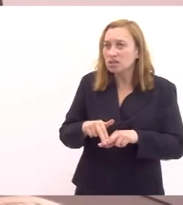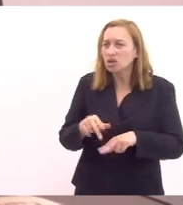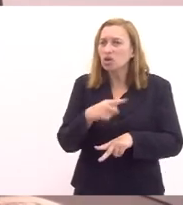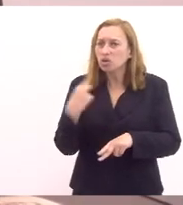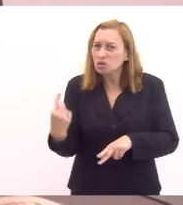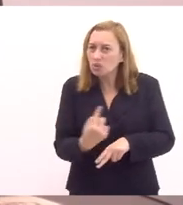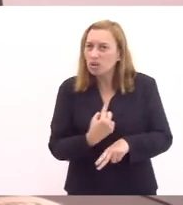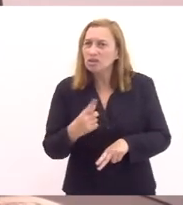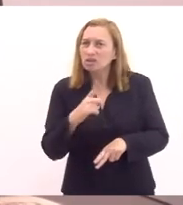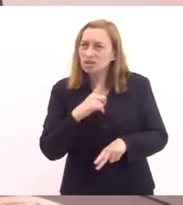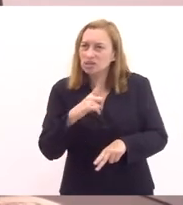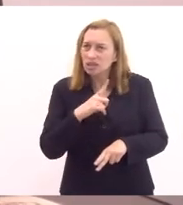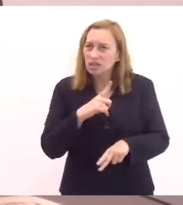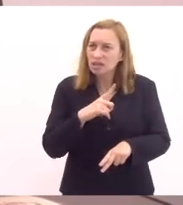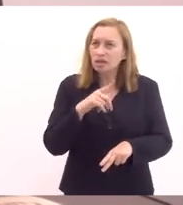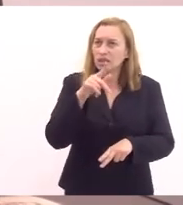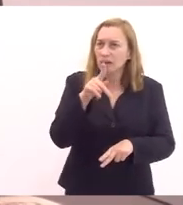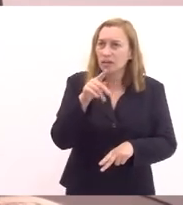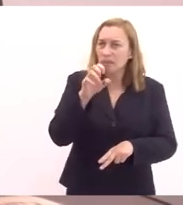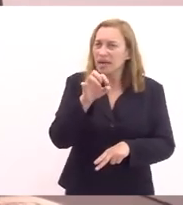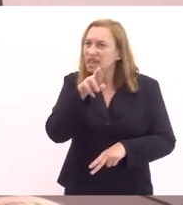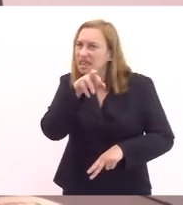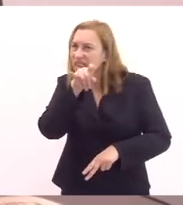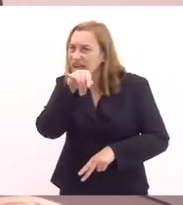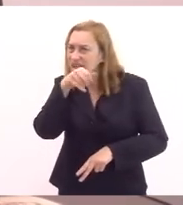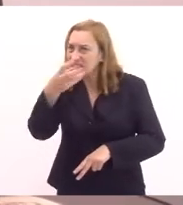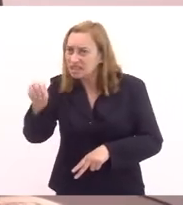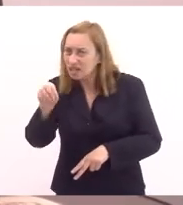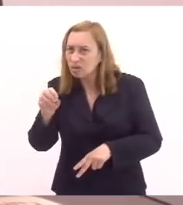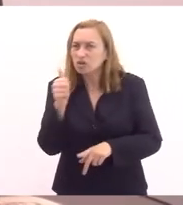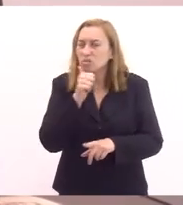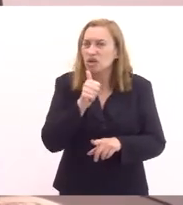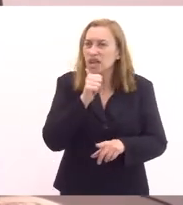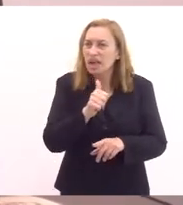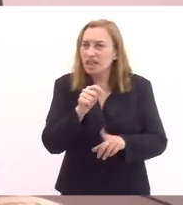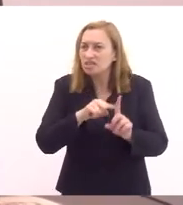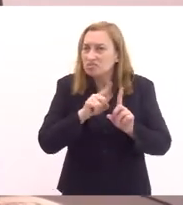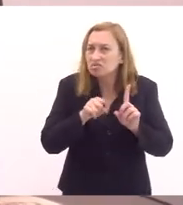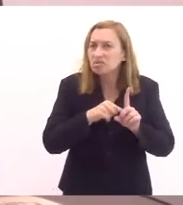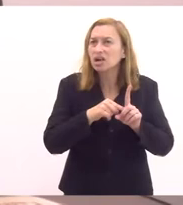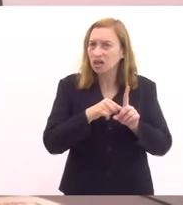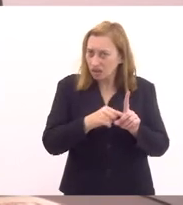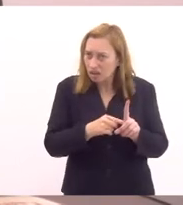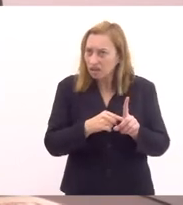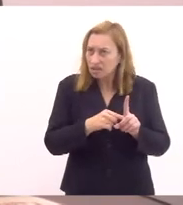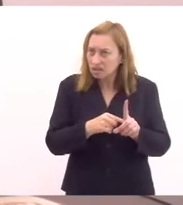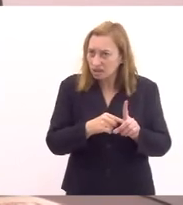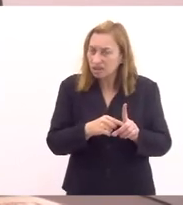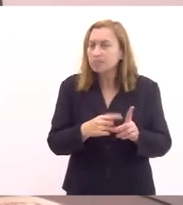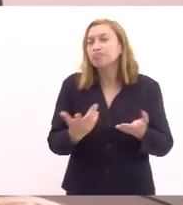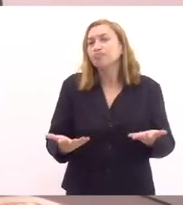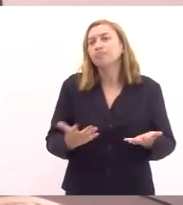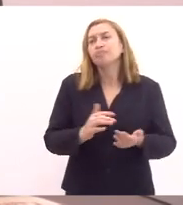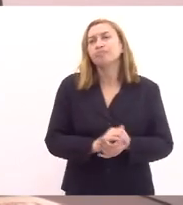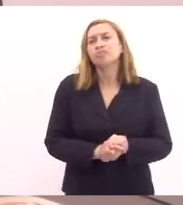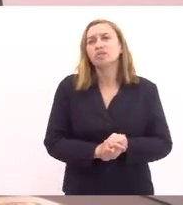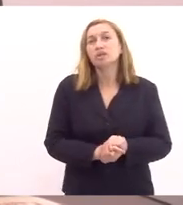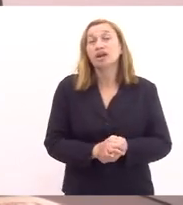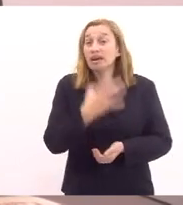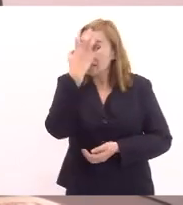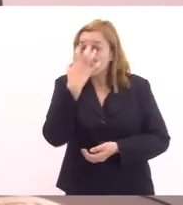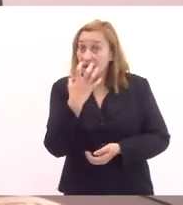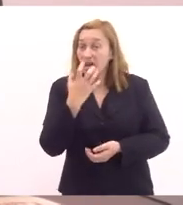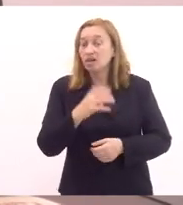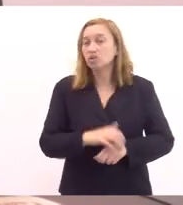a gente ainda tem a questão da peregrinação da né 10 10 grávidas da gestantes na região metropolitana esse